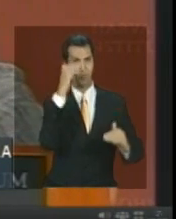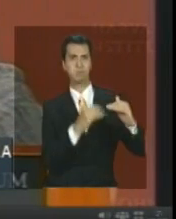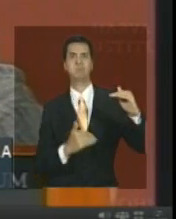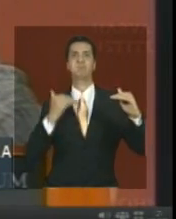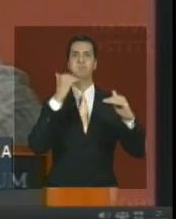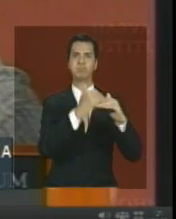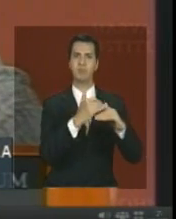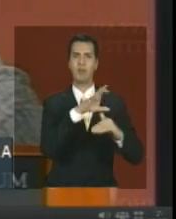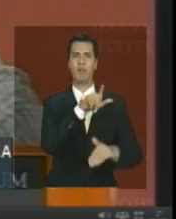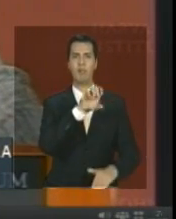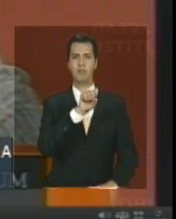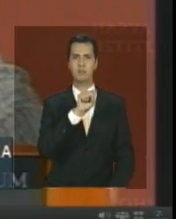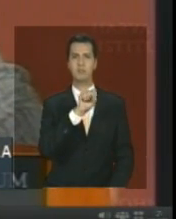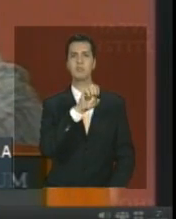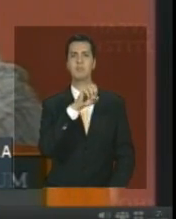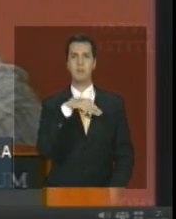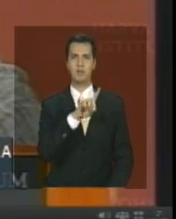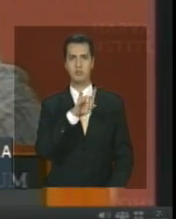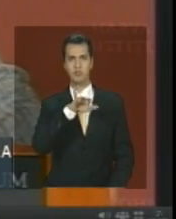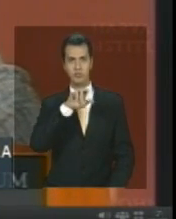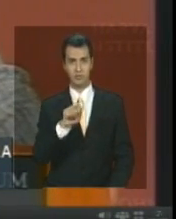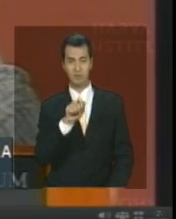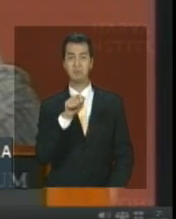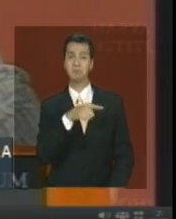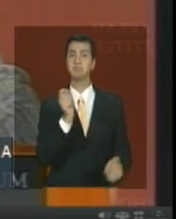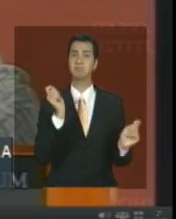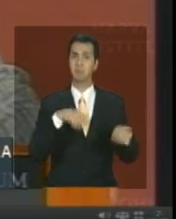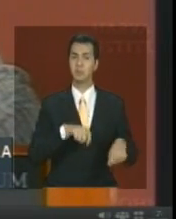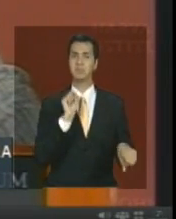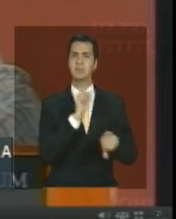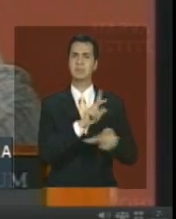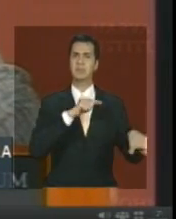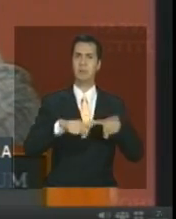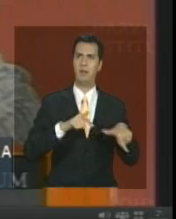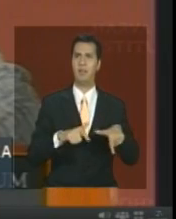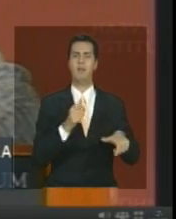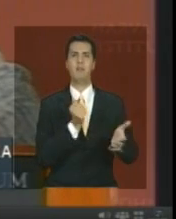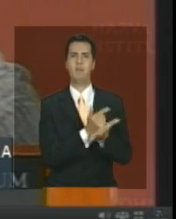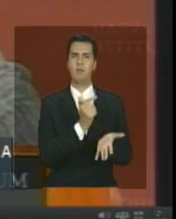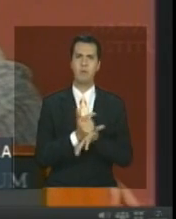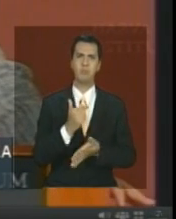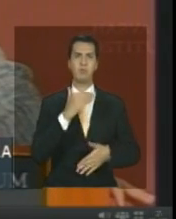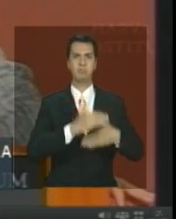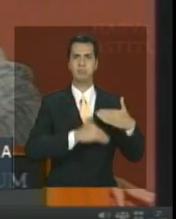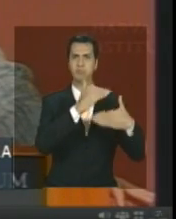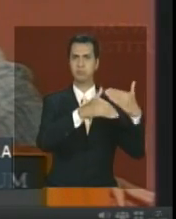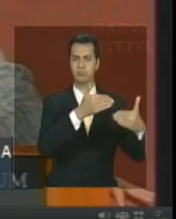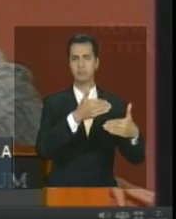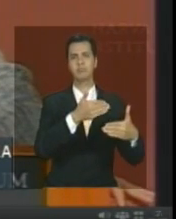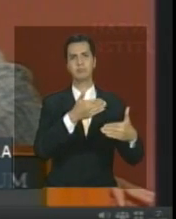na capacidade de trabalho do país. nós também